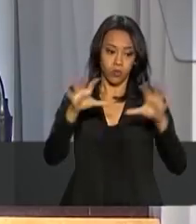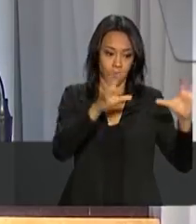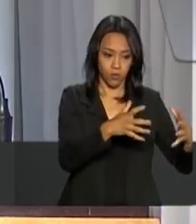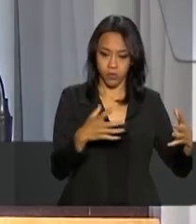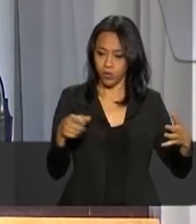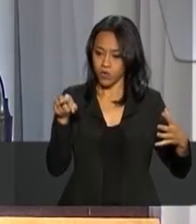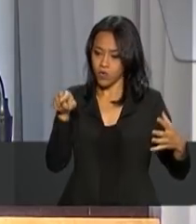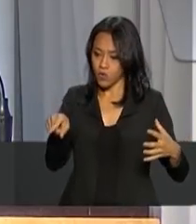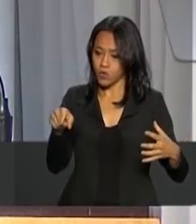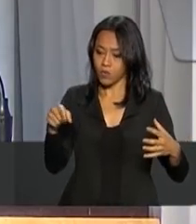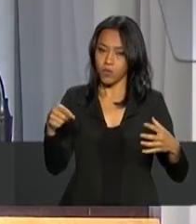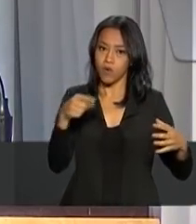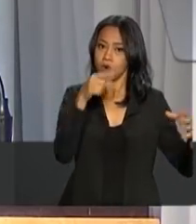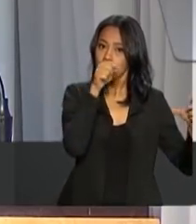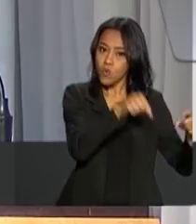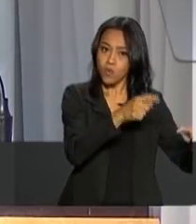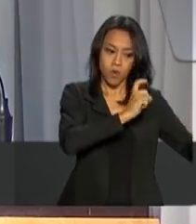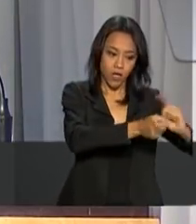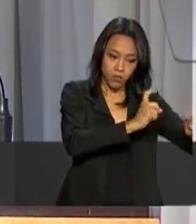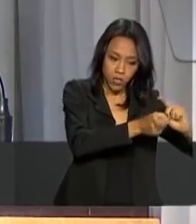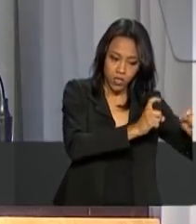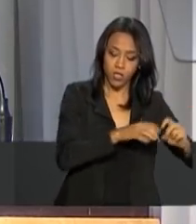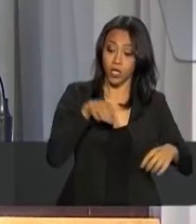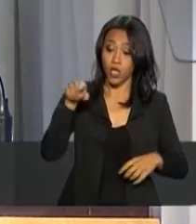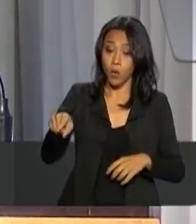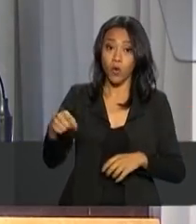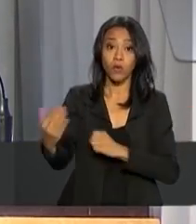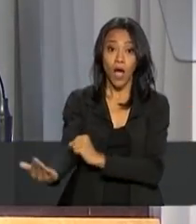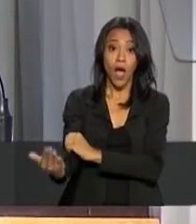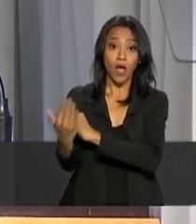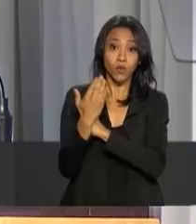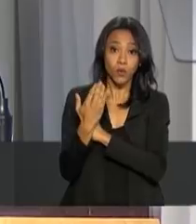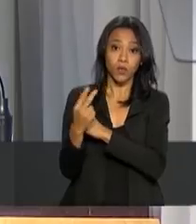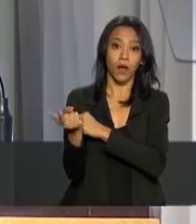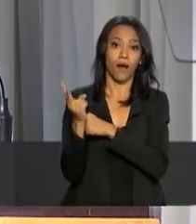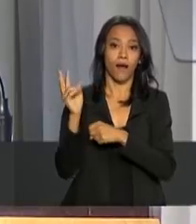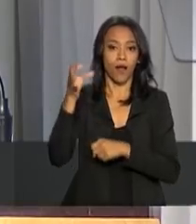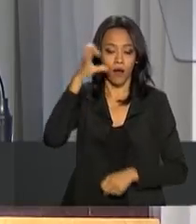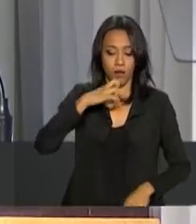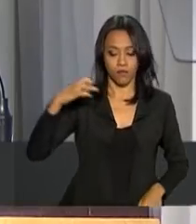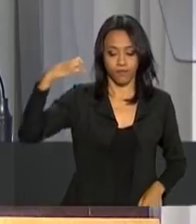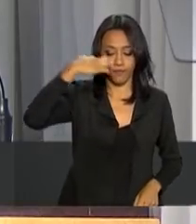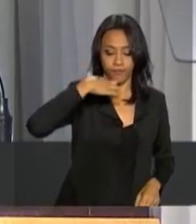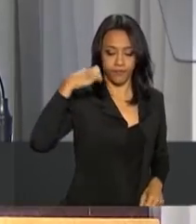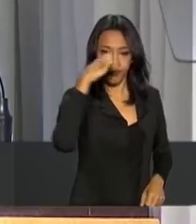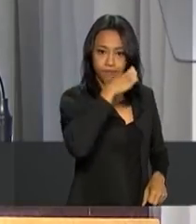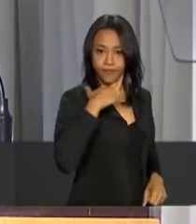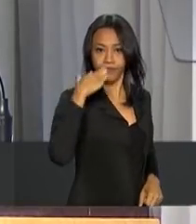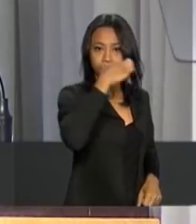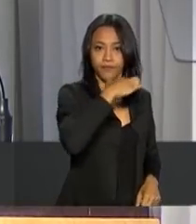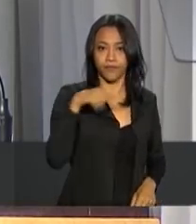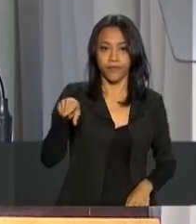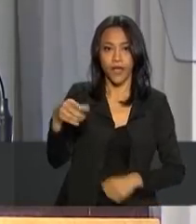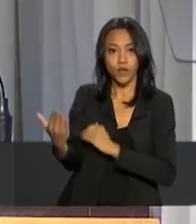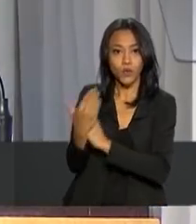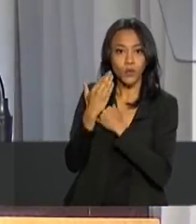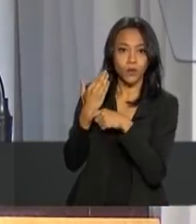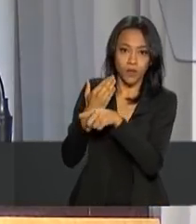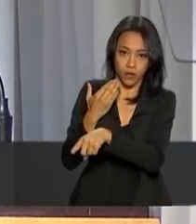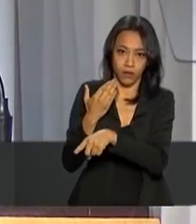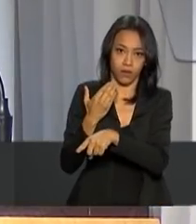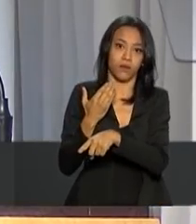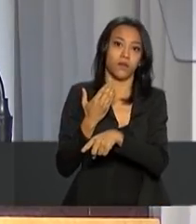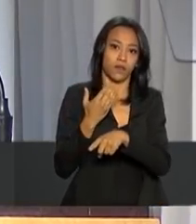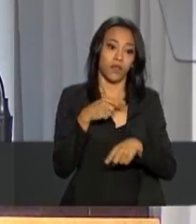o outro ajuda a governar. Ajuda até quando fiscaliza, até quando vai dizer: olha, aqui há um equívoco, etc. Tantas e tantas vezes eu